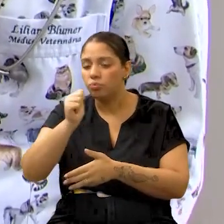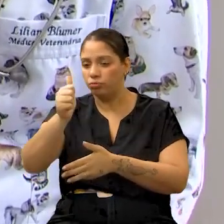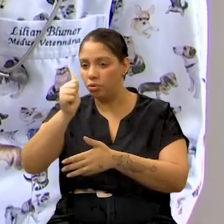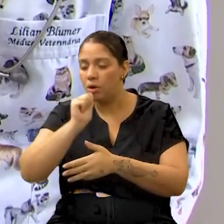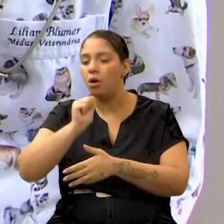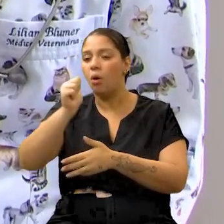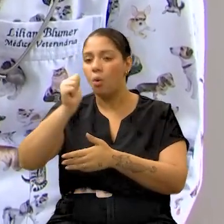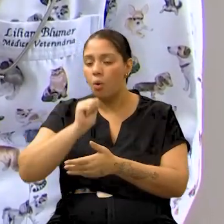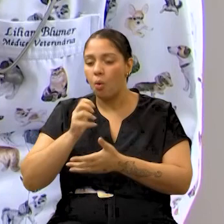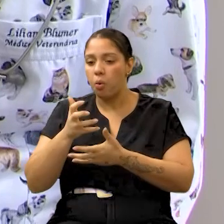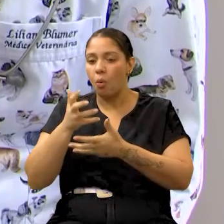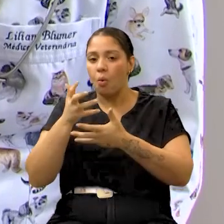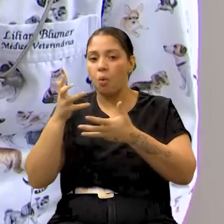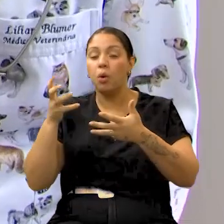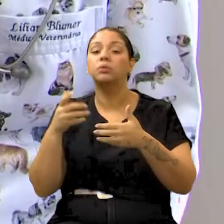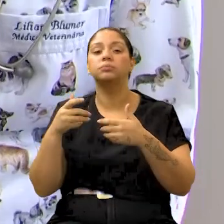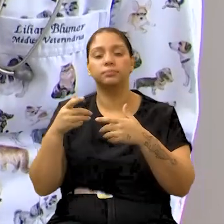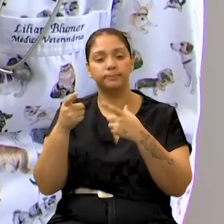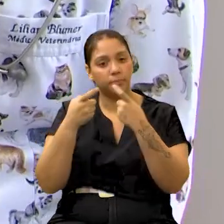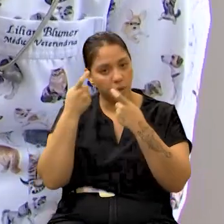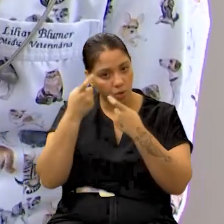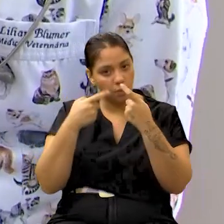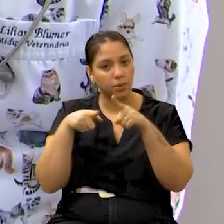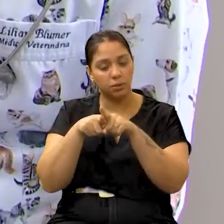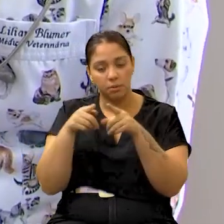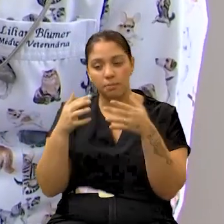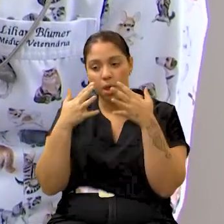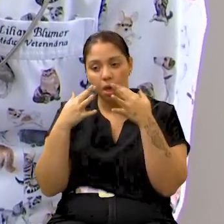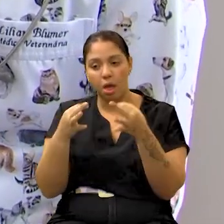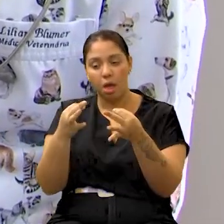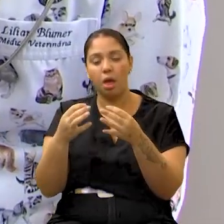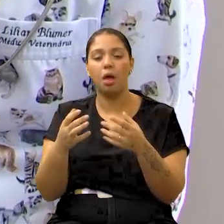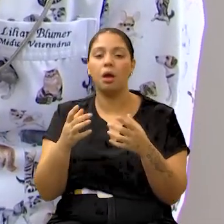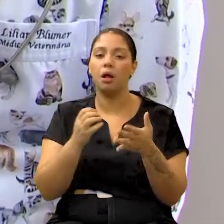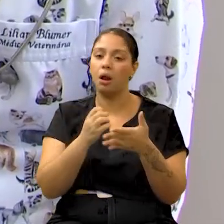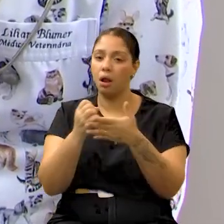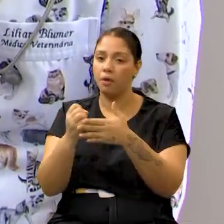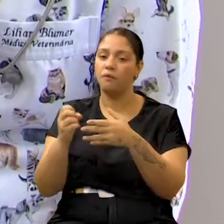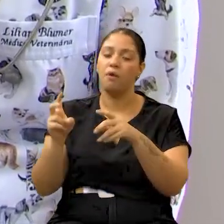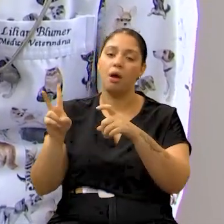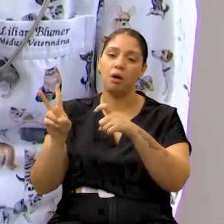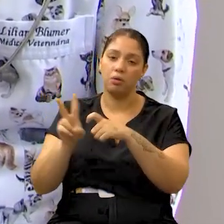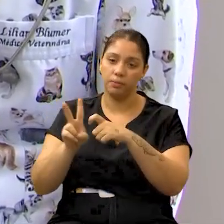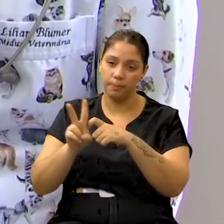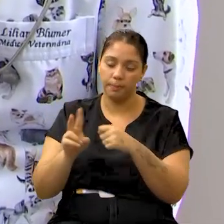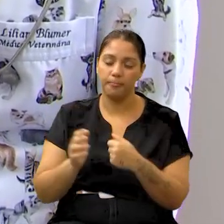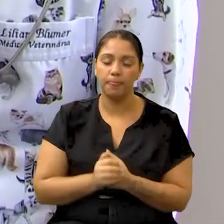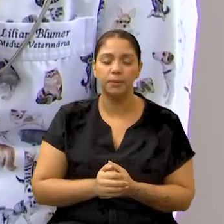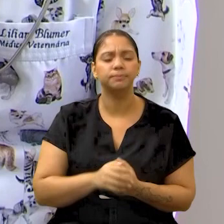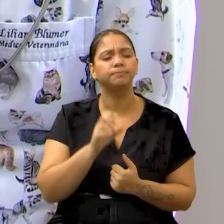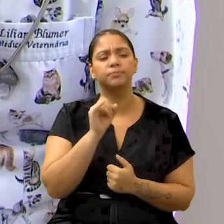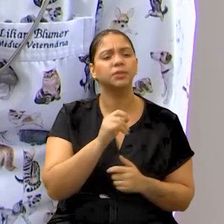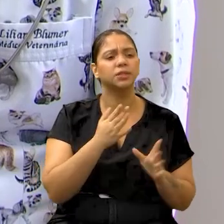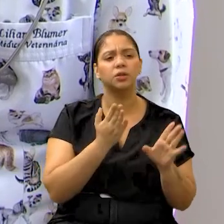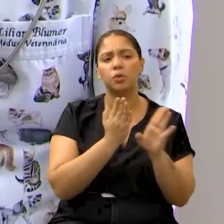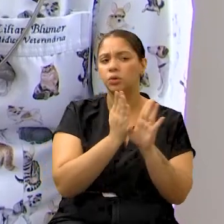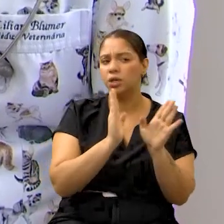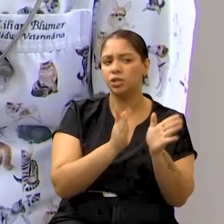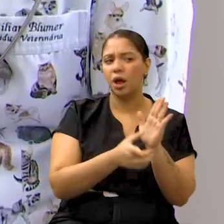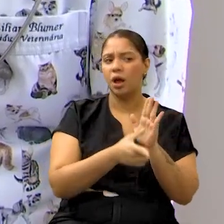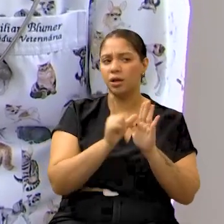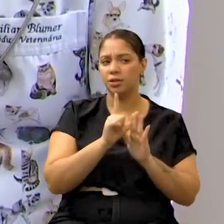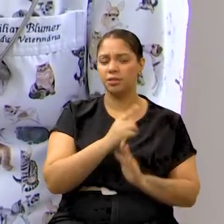um grande volume de água, também é motivo de procurar o atendimento veterinário. E sendo diagnosticado aí de